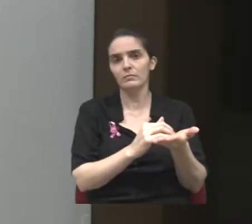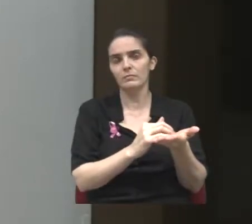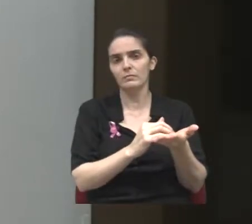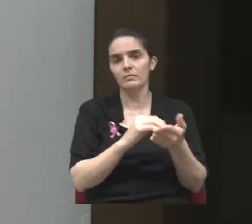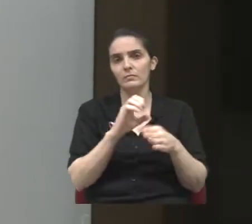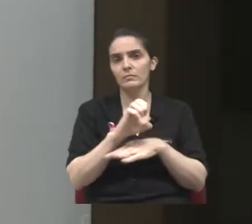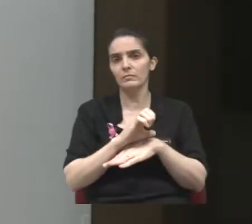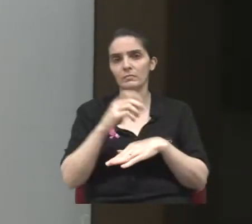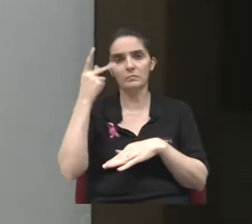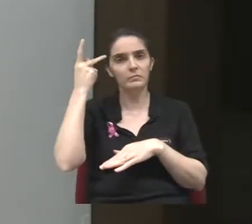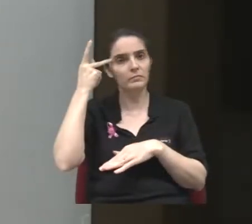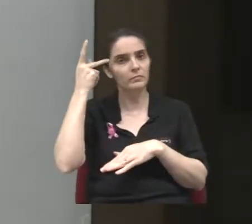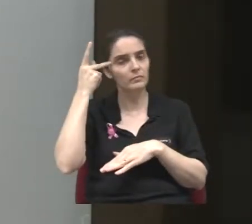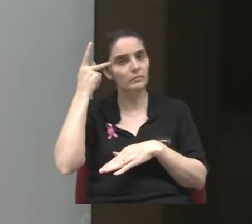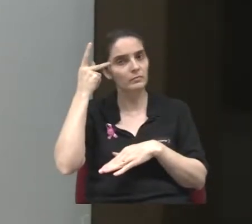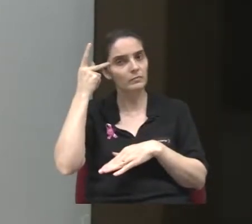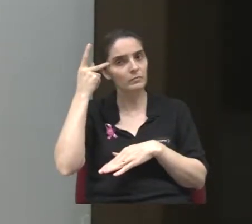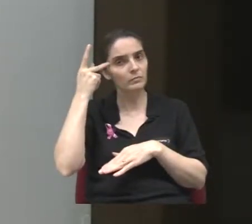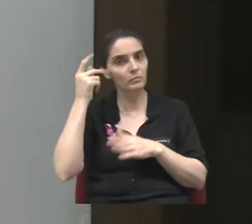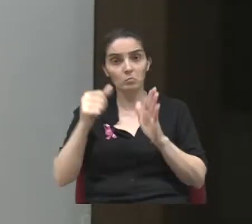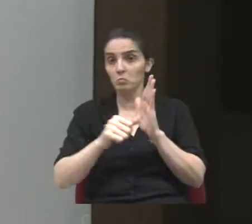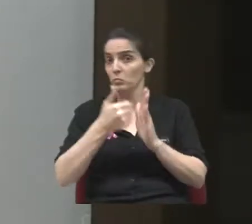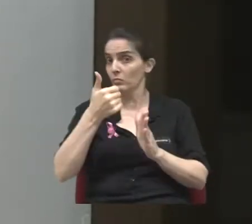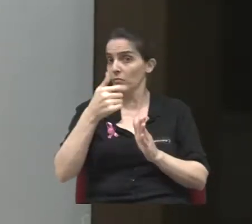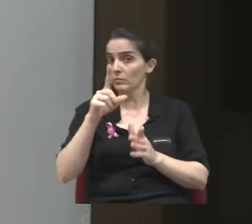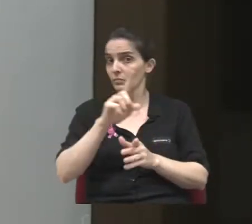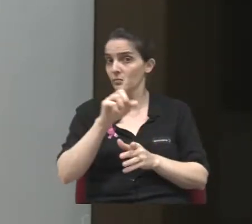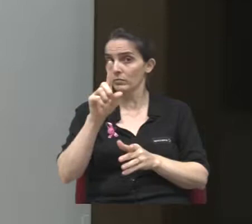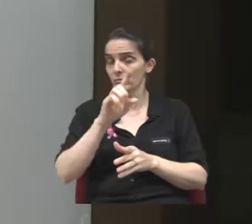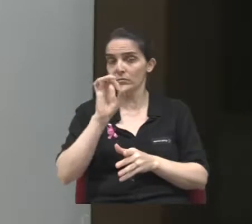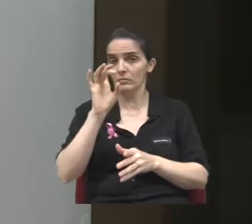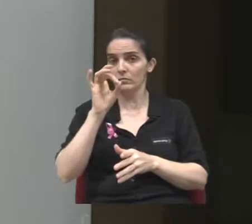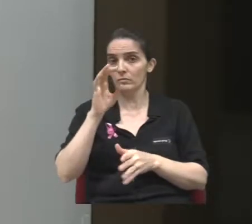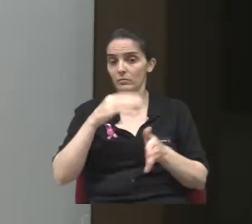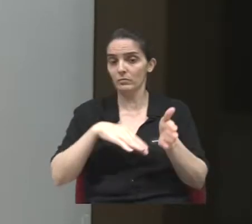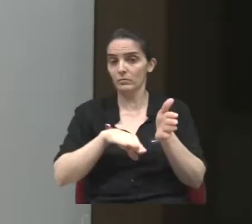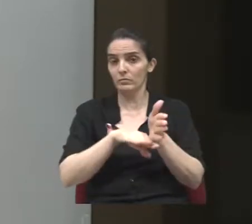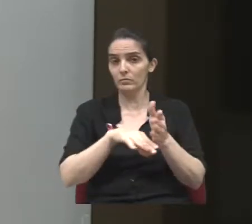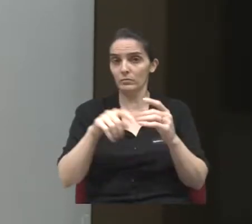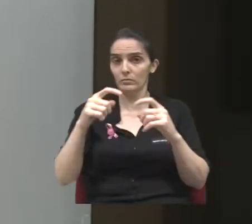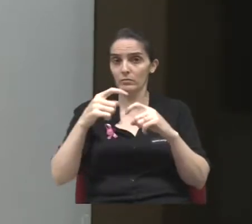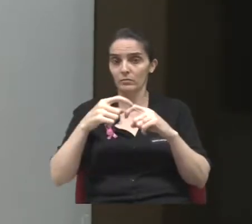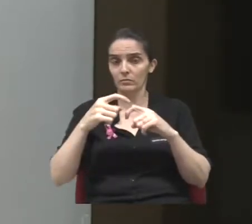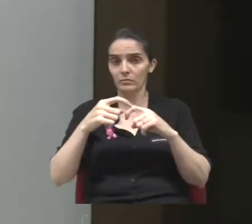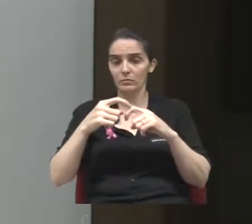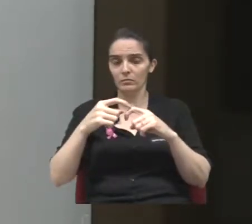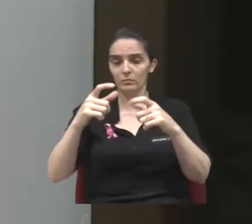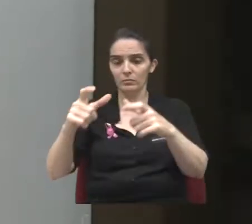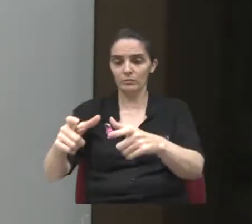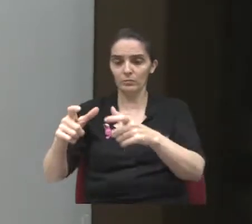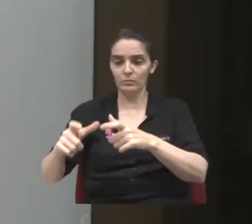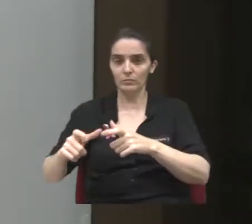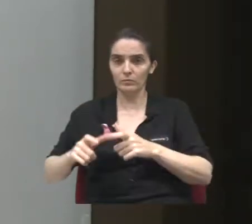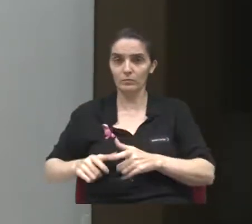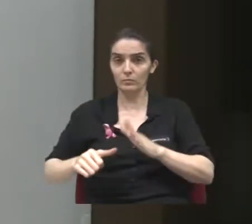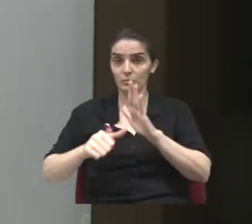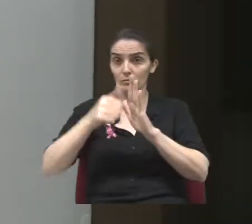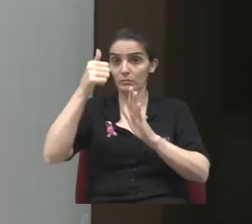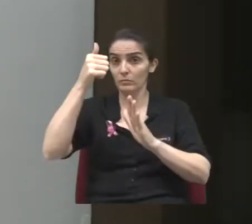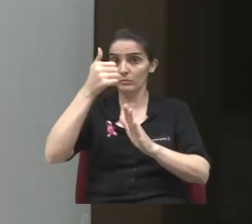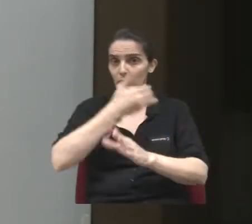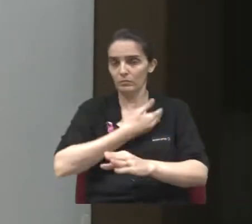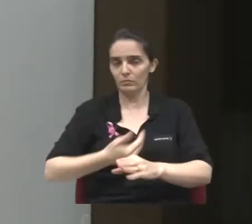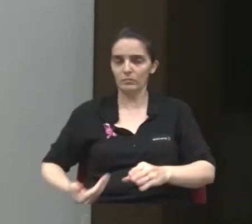seria prioritário e só vai receber esses médicos nos lugares prioritários pelo governo federal.